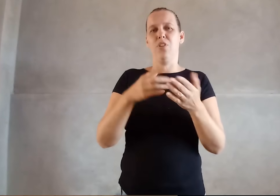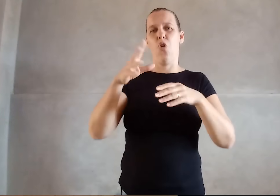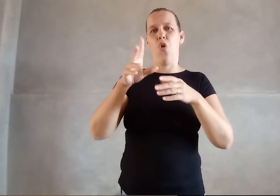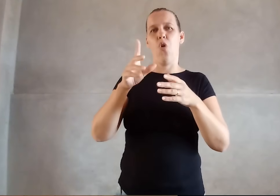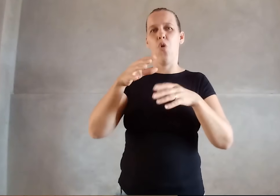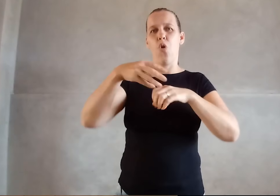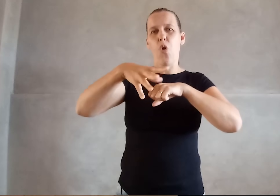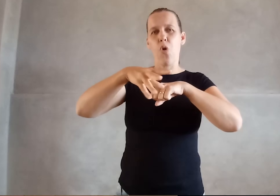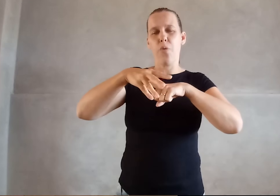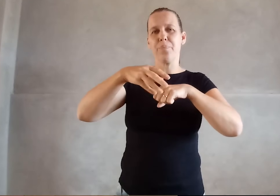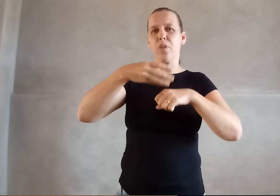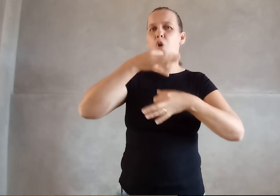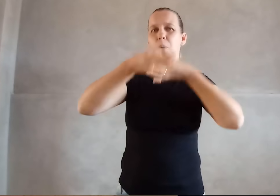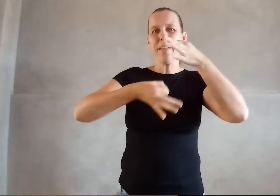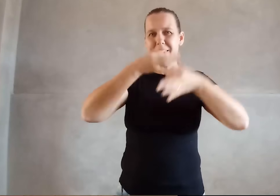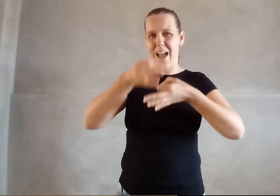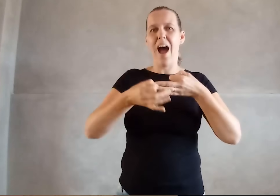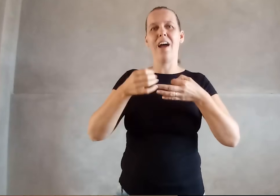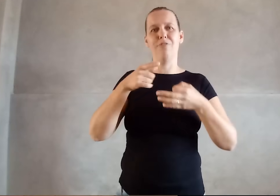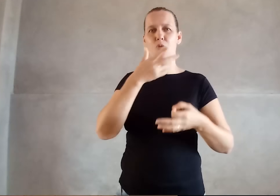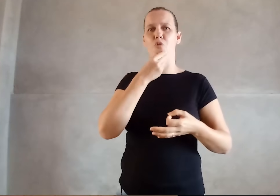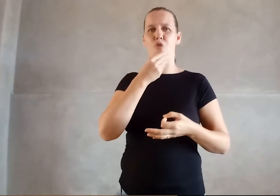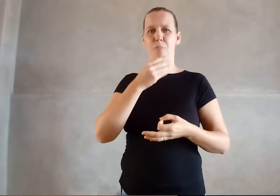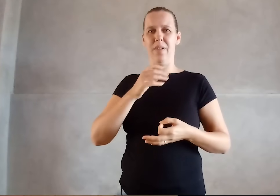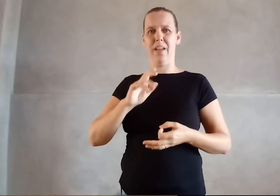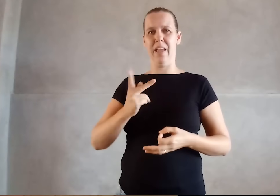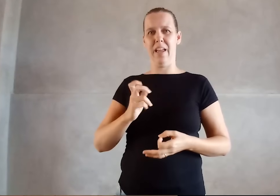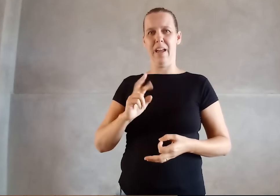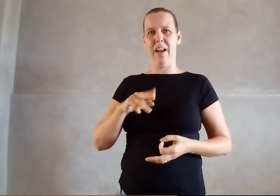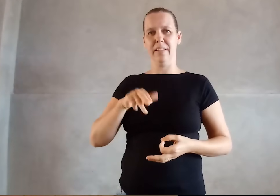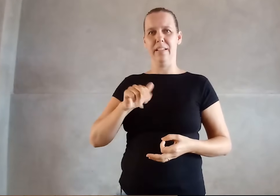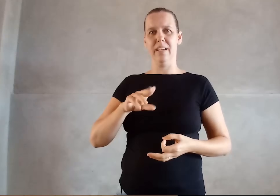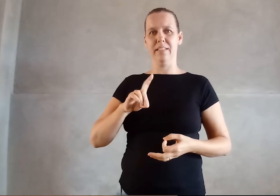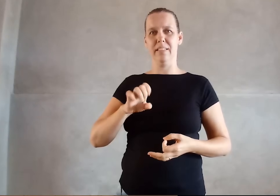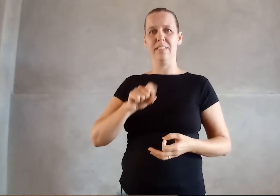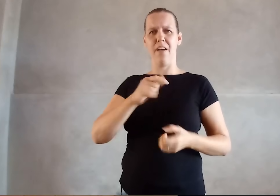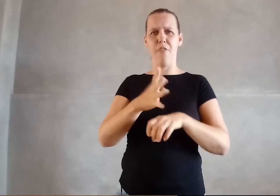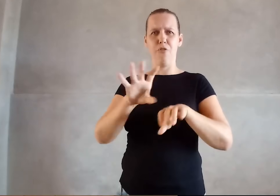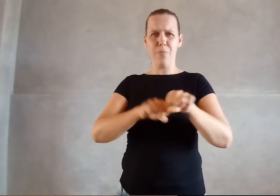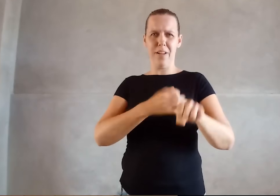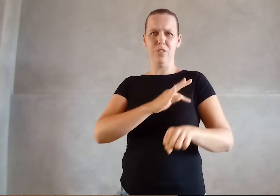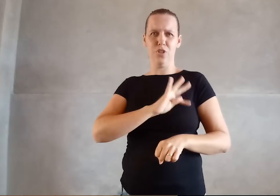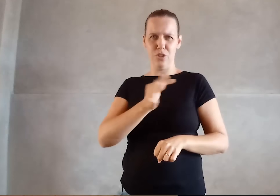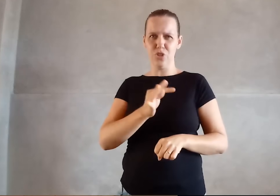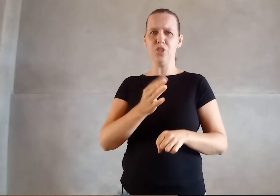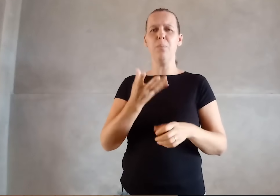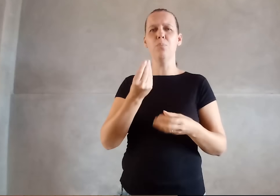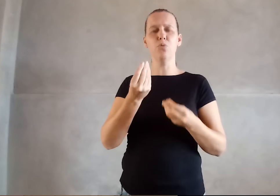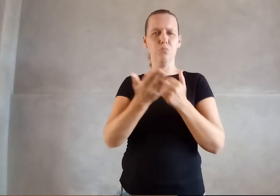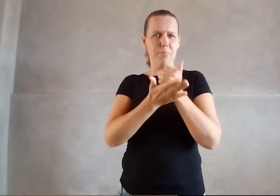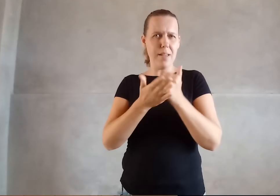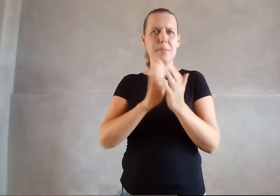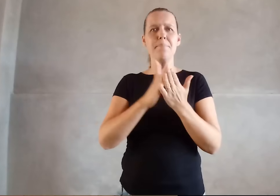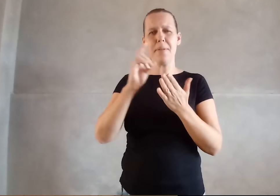tem realmente abençoado muita gente. Então, se você quiser, pode acompanhar através do livro. Deus abençoe vocês. Daqui a pouco uma live muito